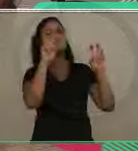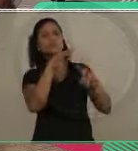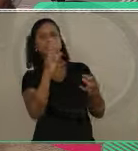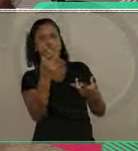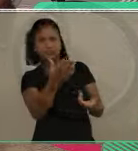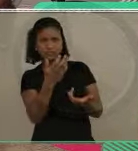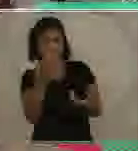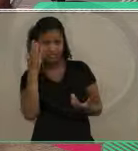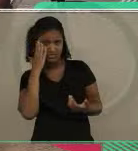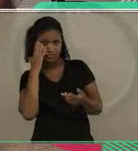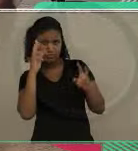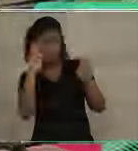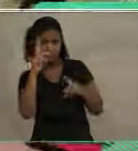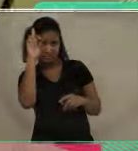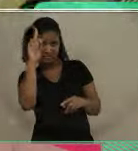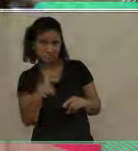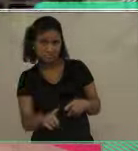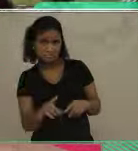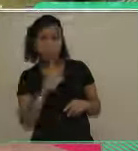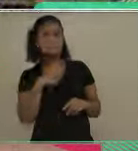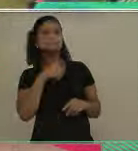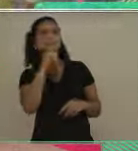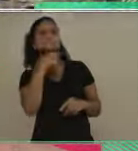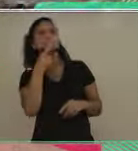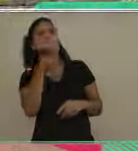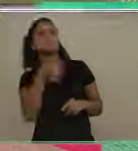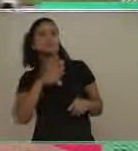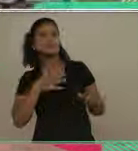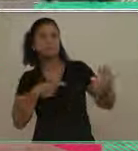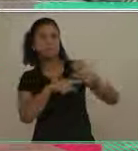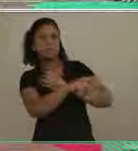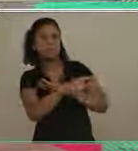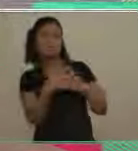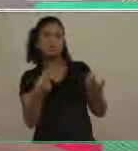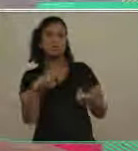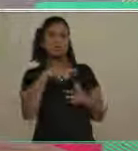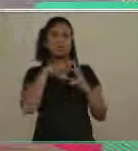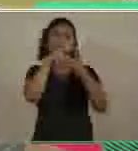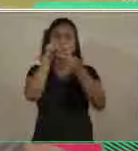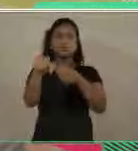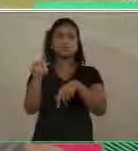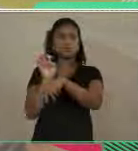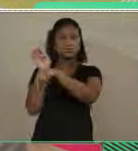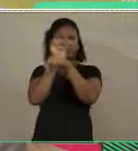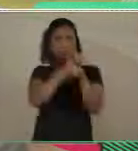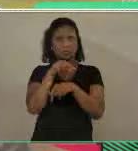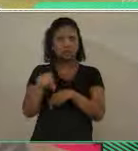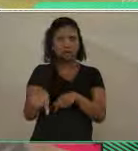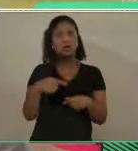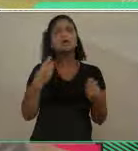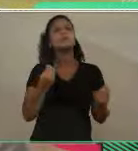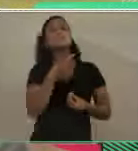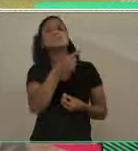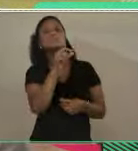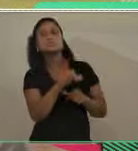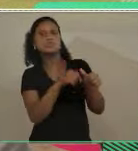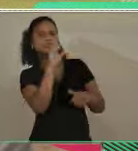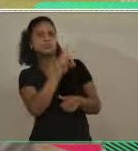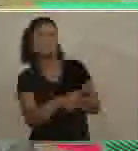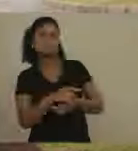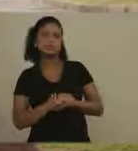Estou aqui hoje com o multicampeão estadual Alarico Moura, o Alá. Alá, como você se tornou